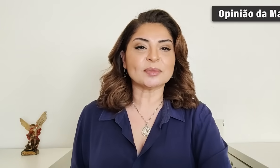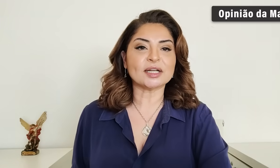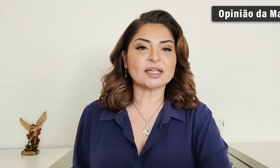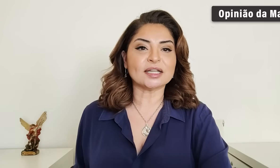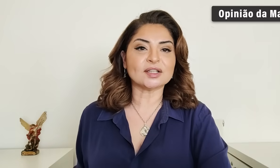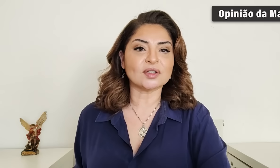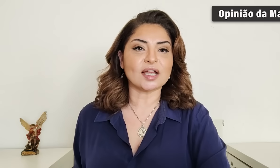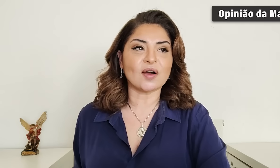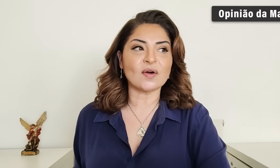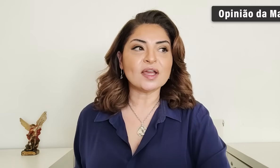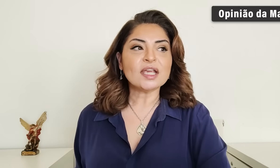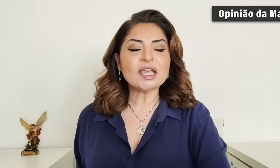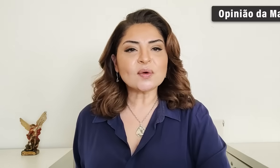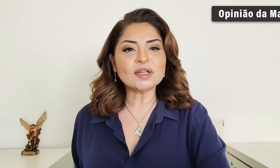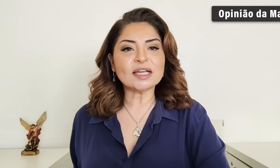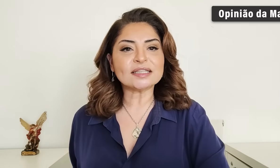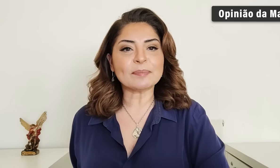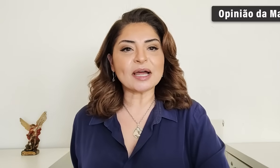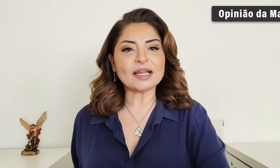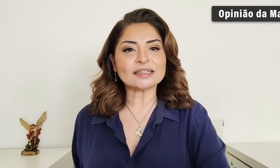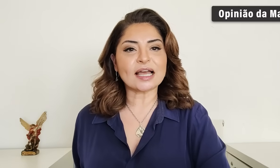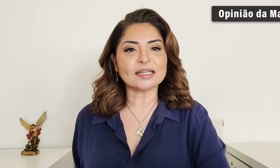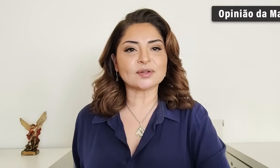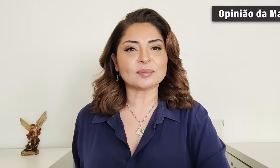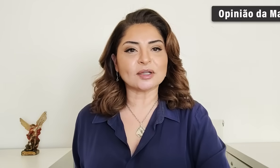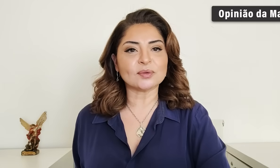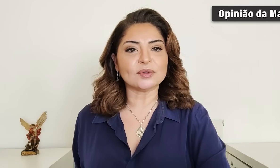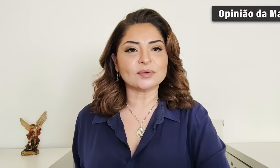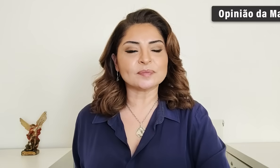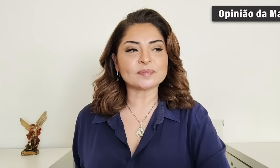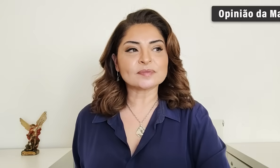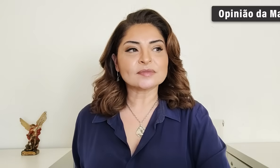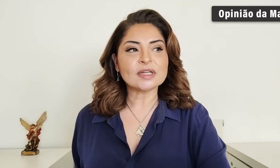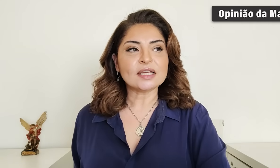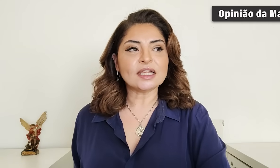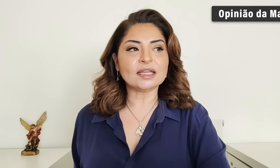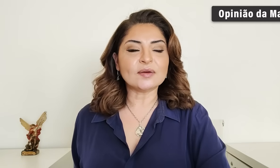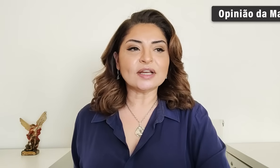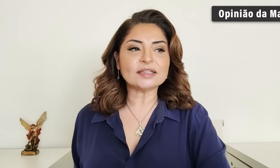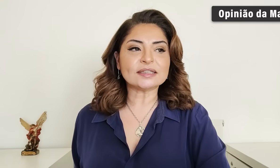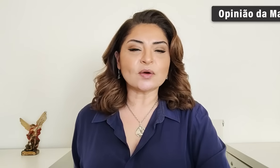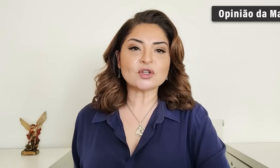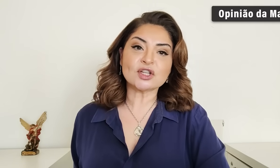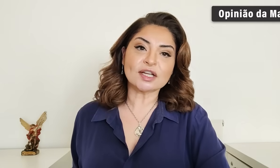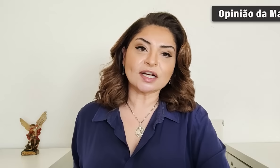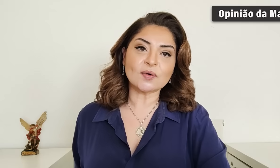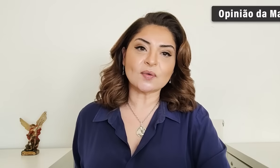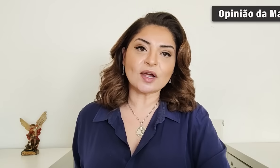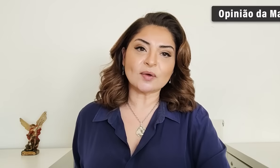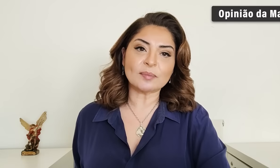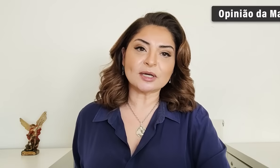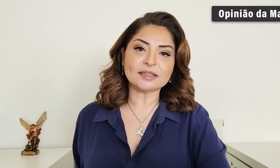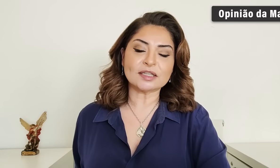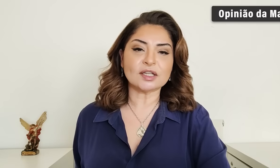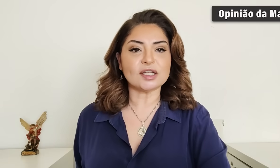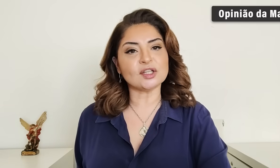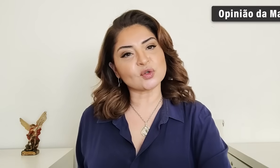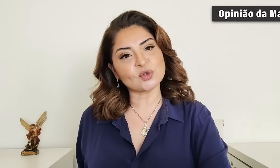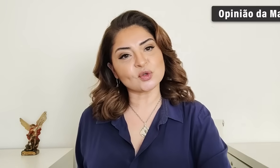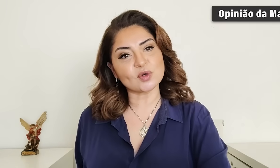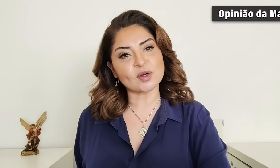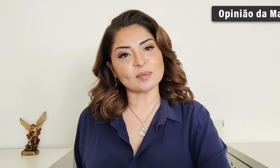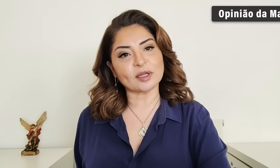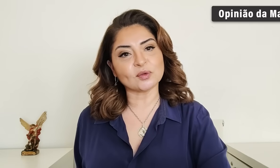defensor da soberania nacional. E quando é essa palhaçada do Maduro? Então eles são tigrão com Elon Musk